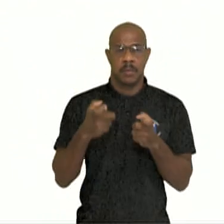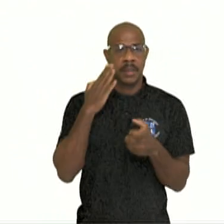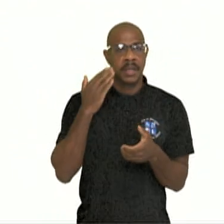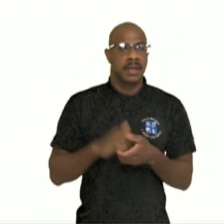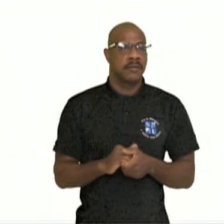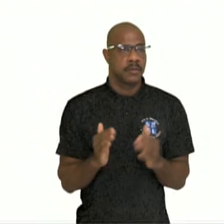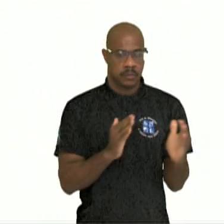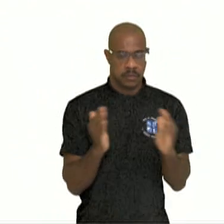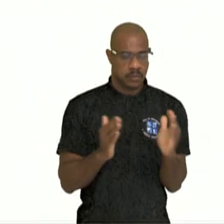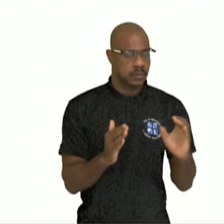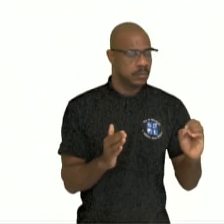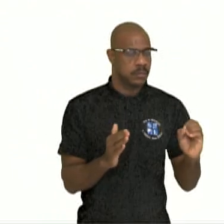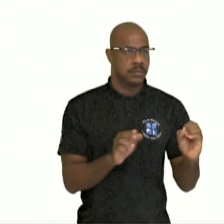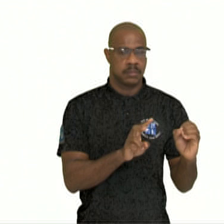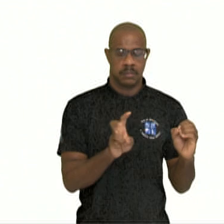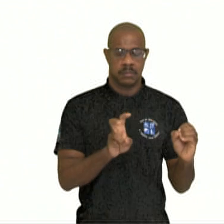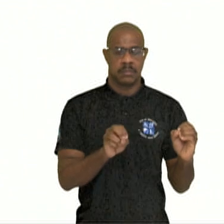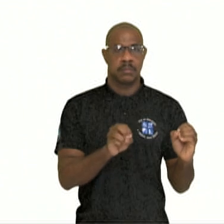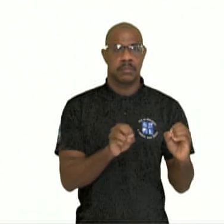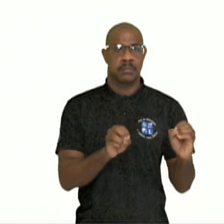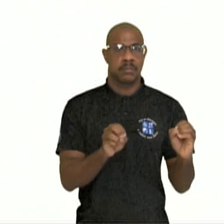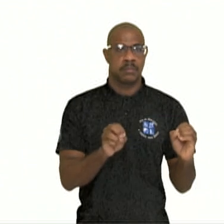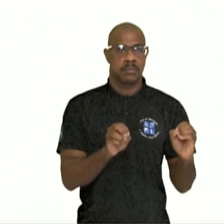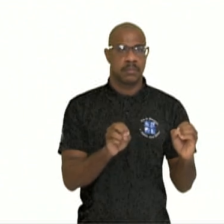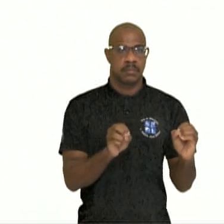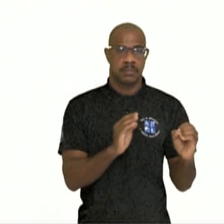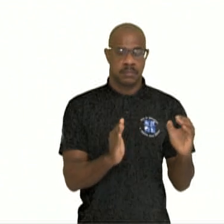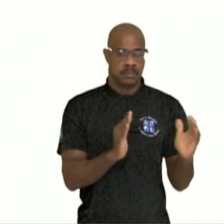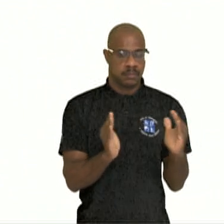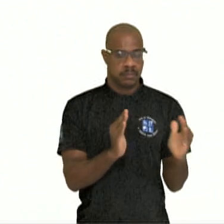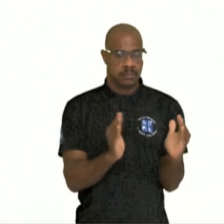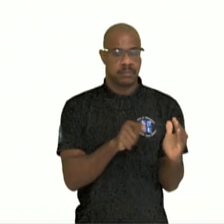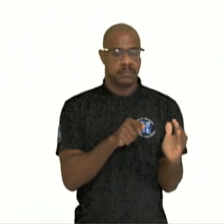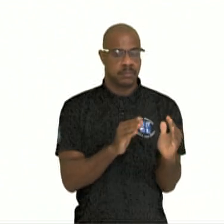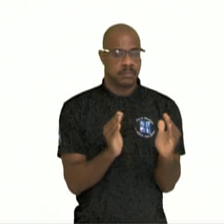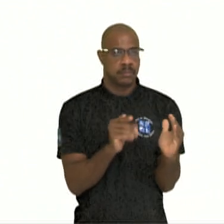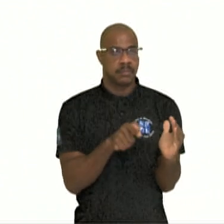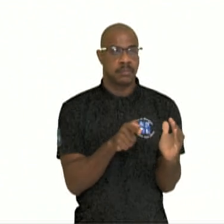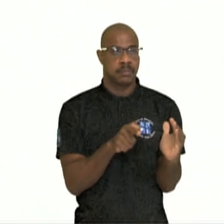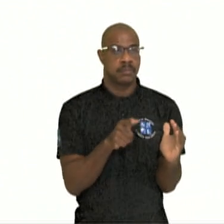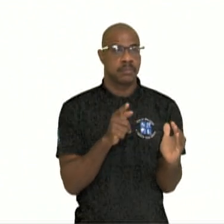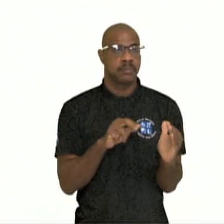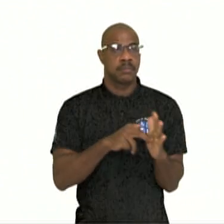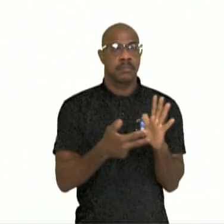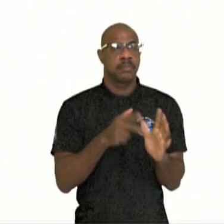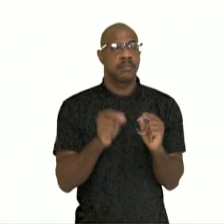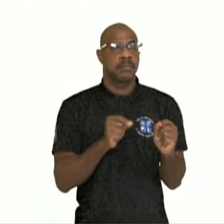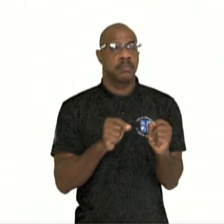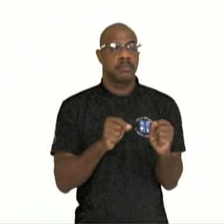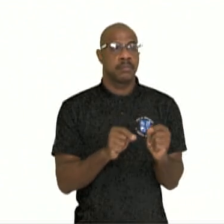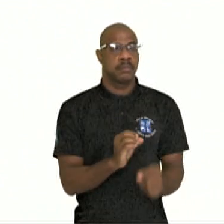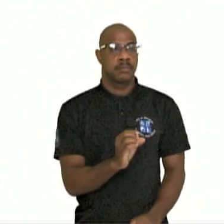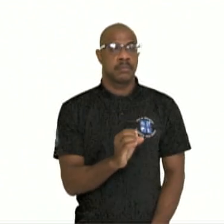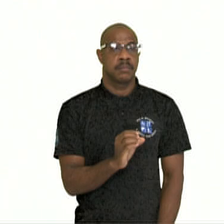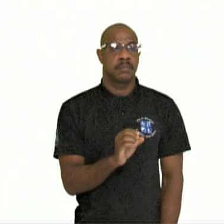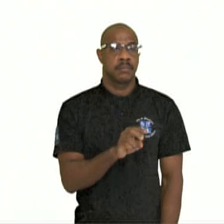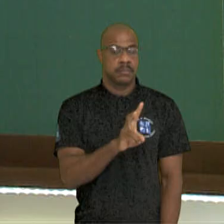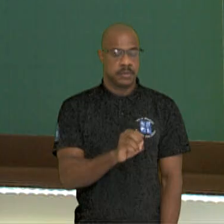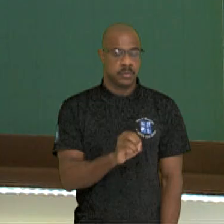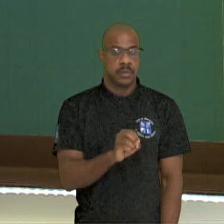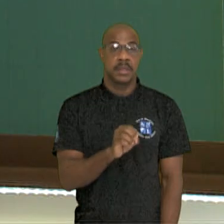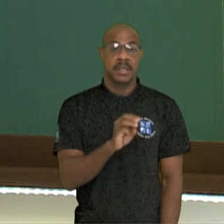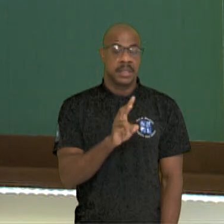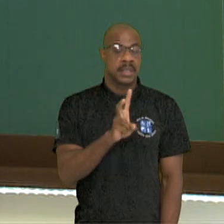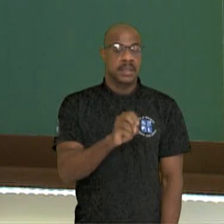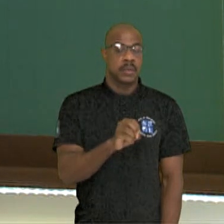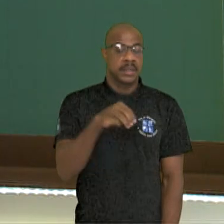neste intervalo aqui, ó, cada intervalo deste aqui no mapa corresponde a 50